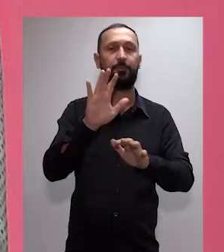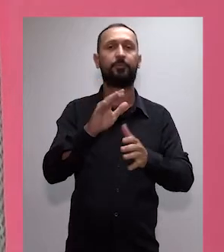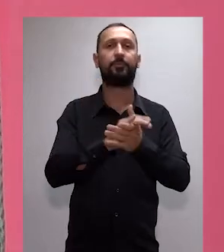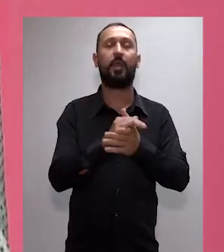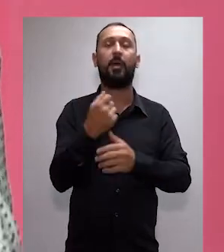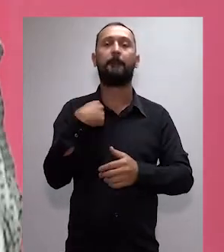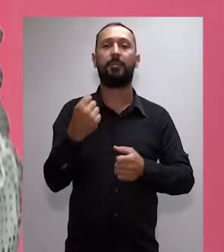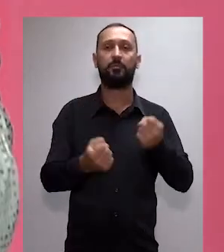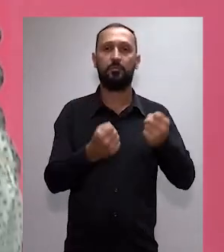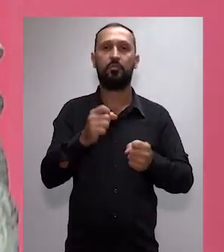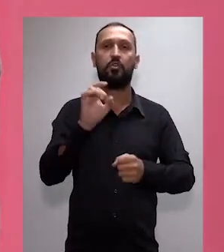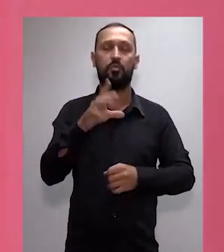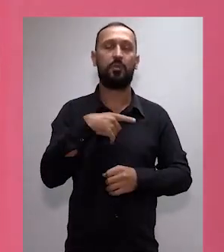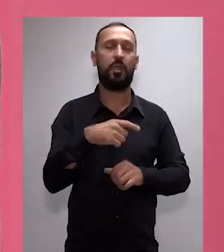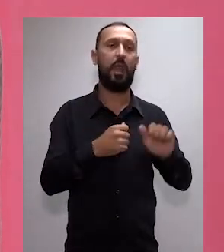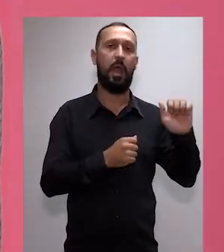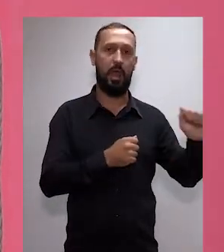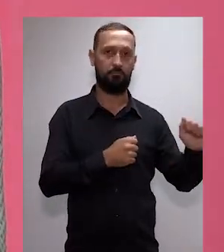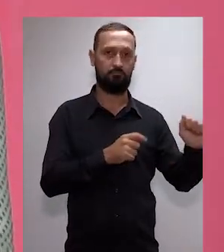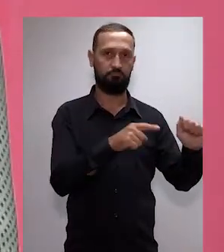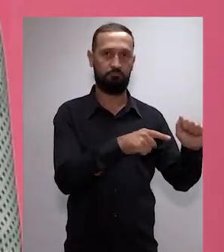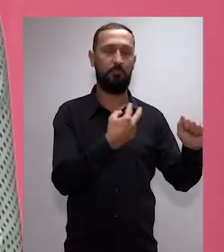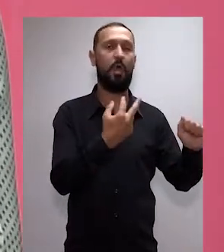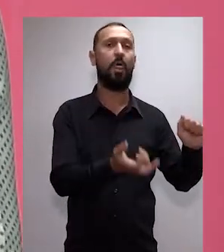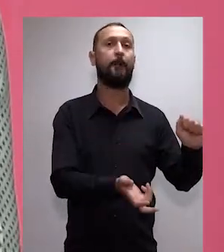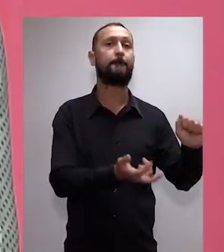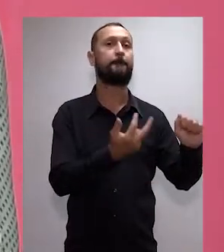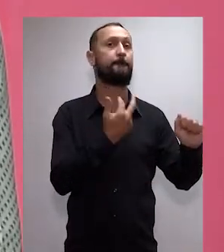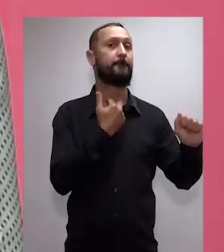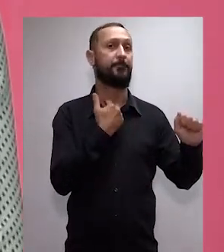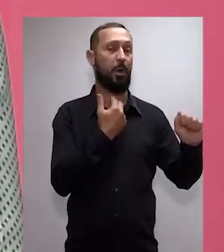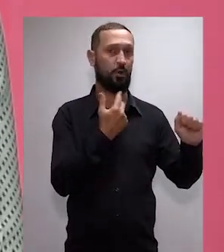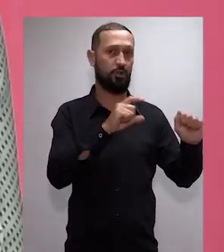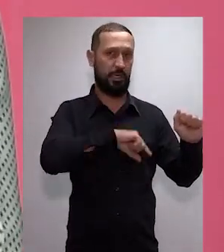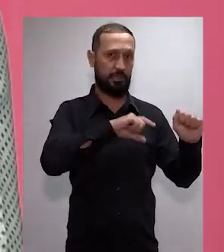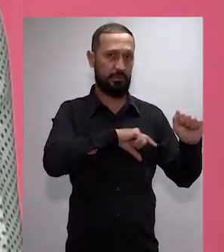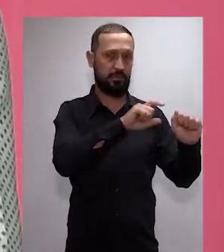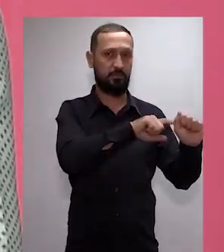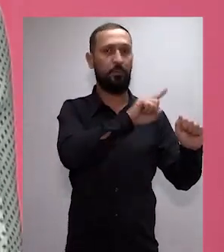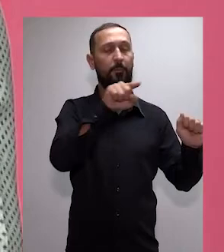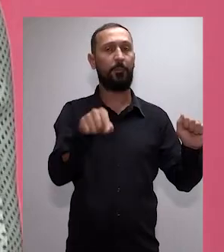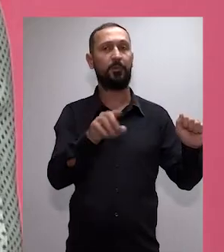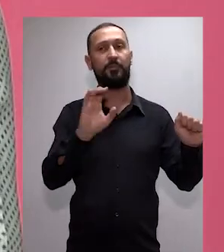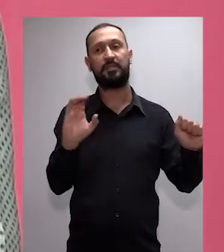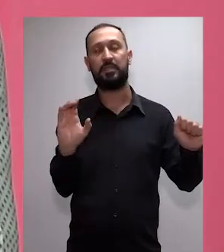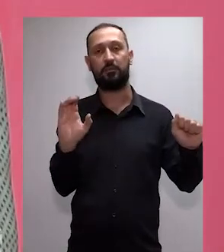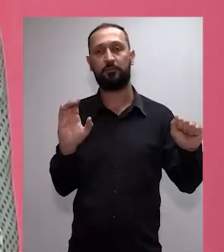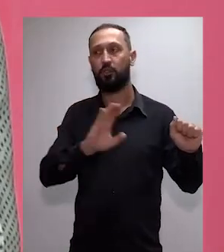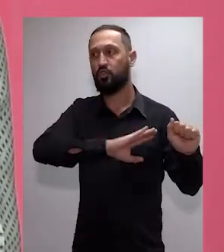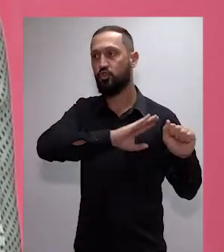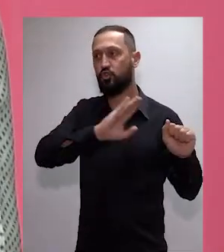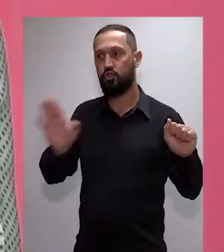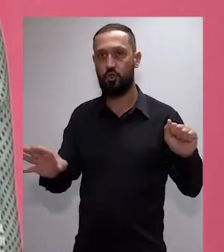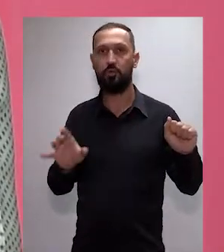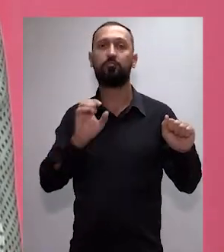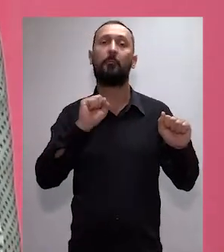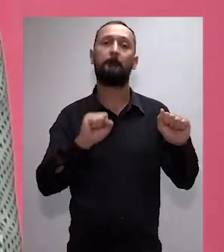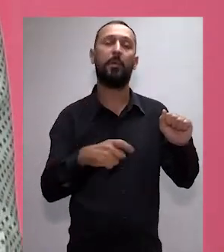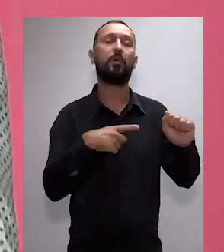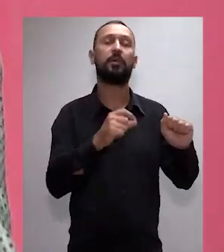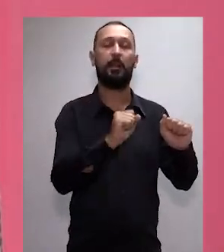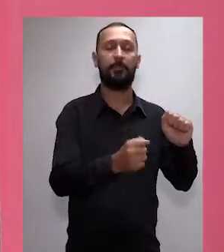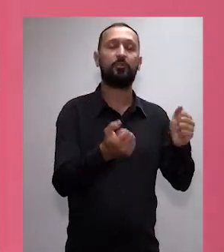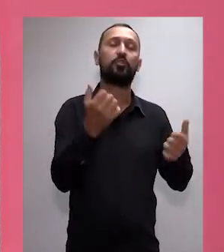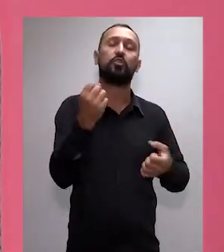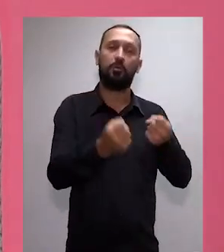que o condutor que só tem a categoria A, ele não pode migrar para a categoria C. Tá? Então, só é possível